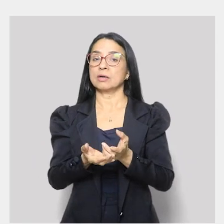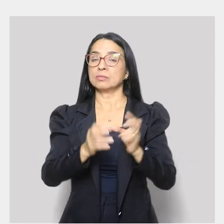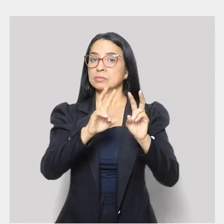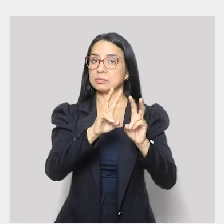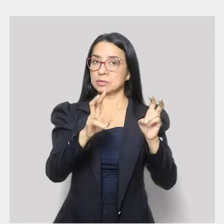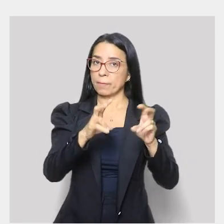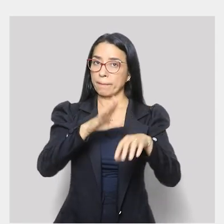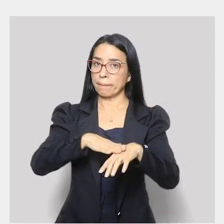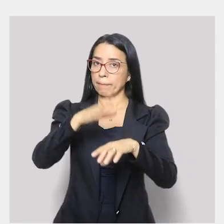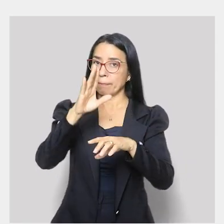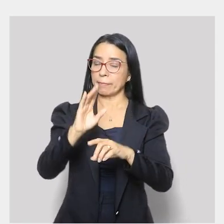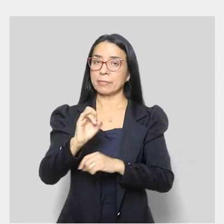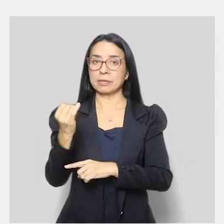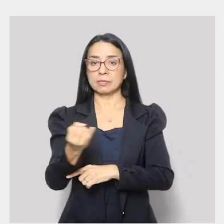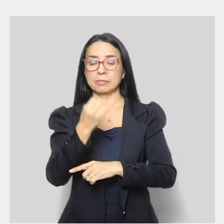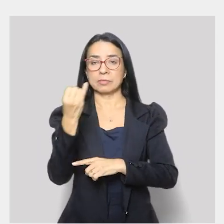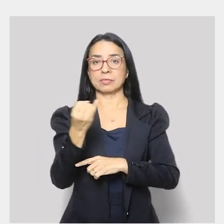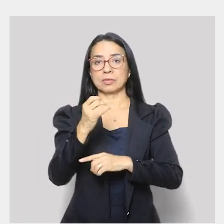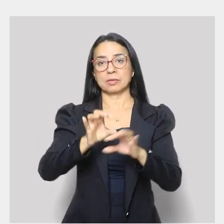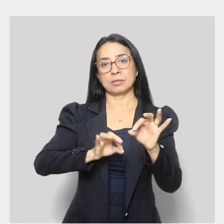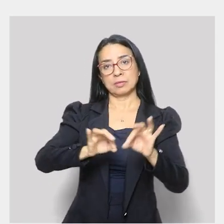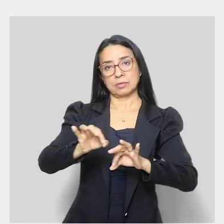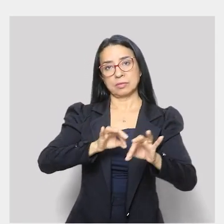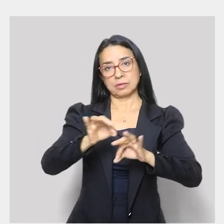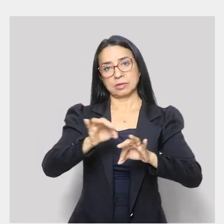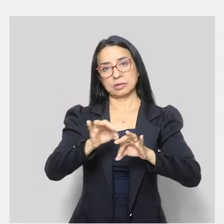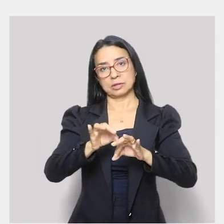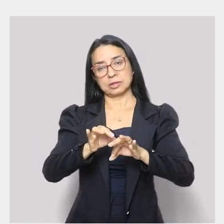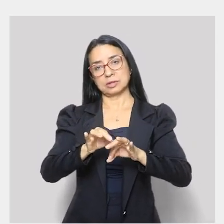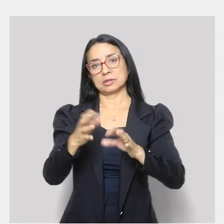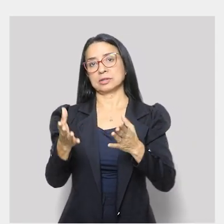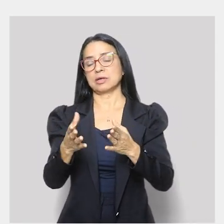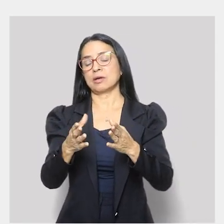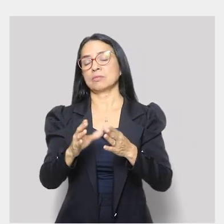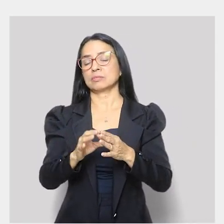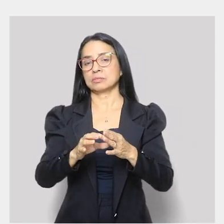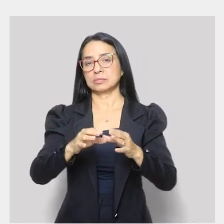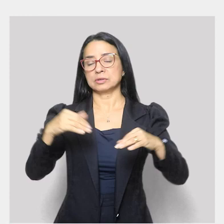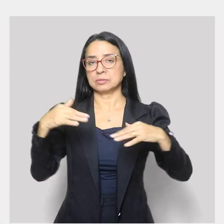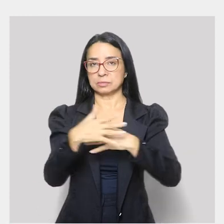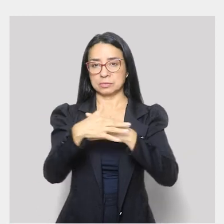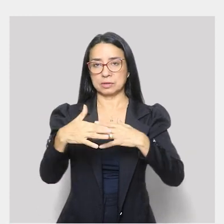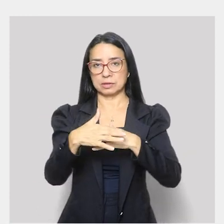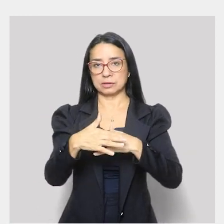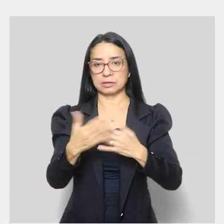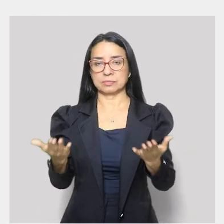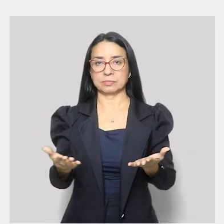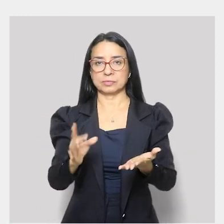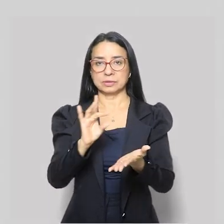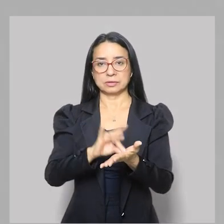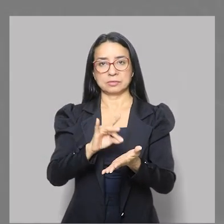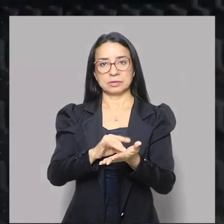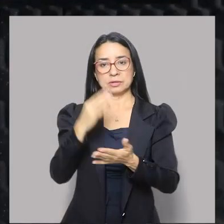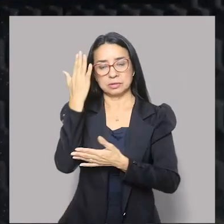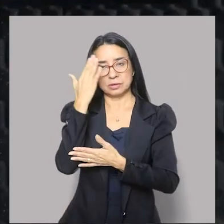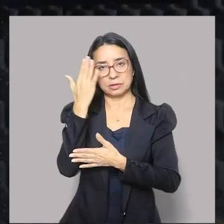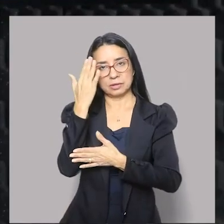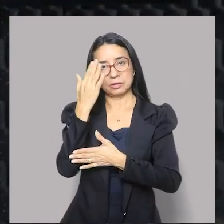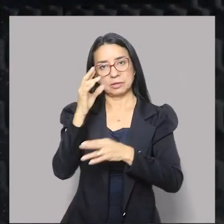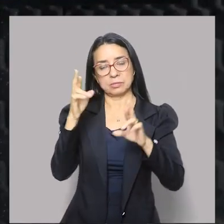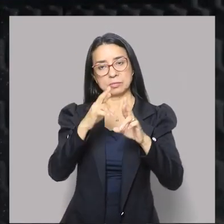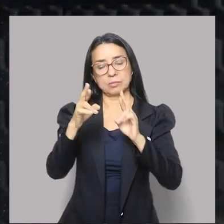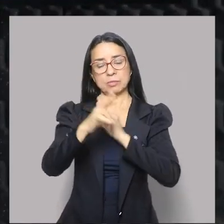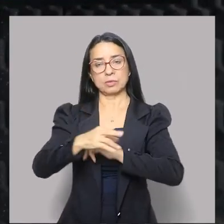mais importantes para a formação e a constituição das cidades. Na verdade, entender sobre a infraestrutura